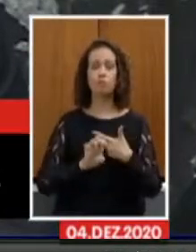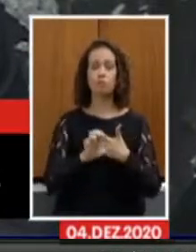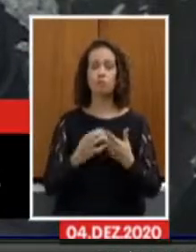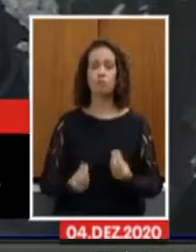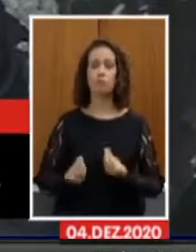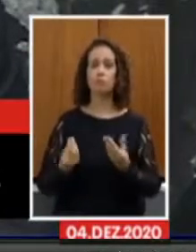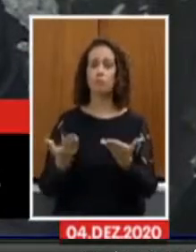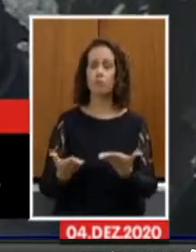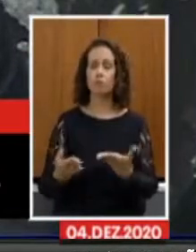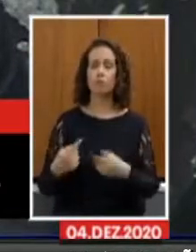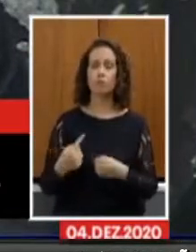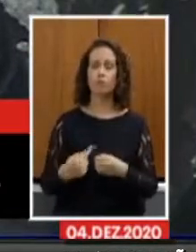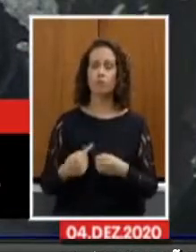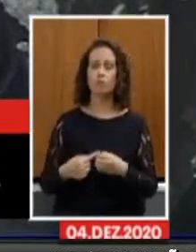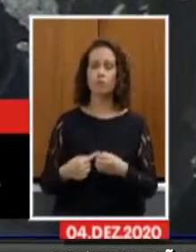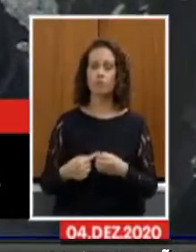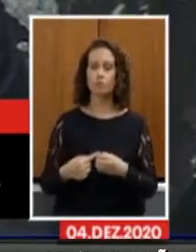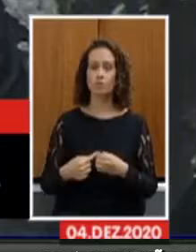de...